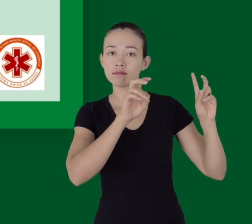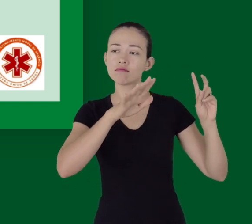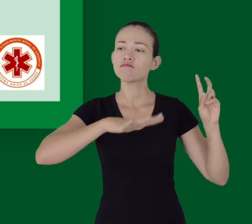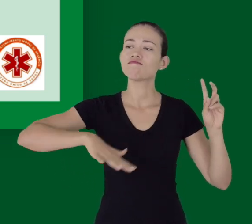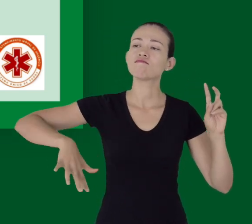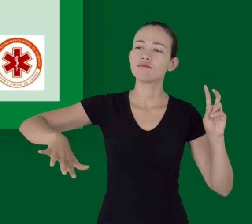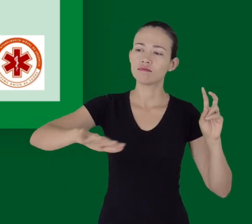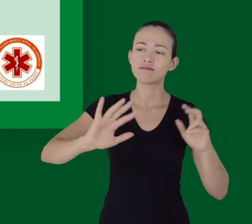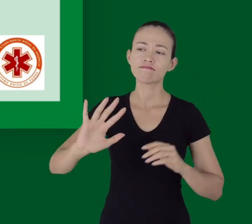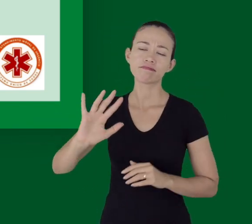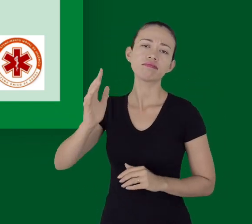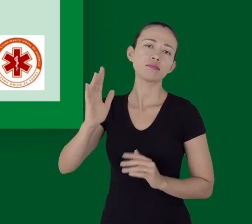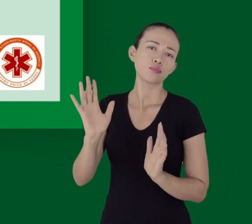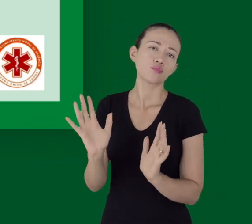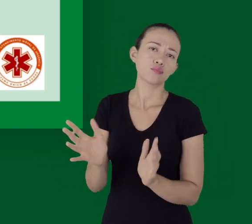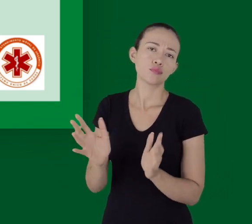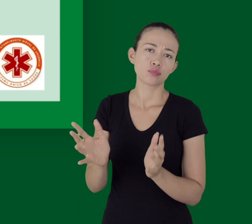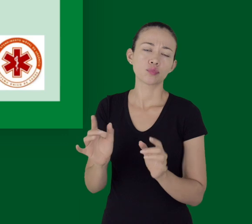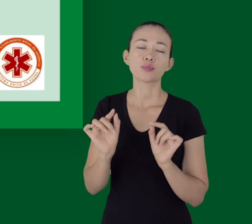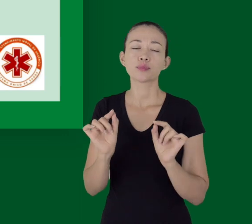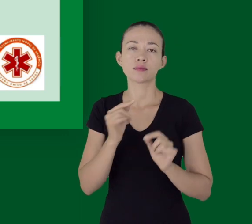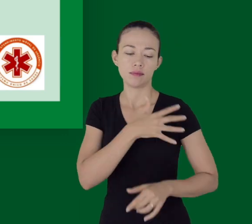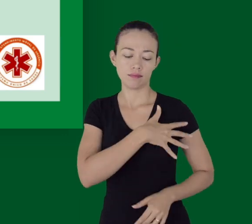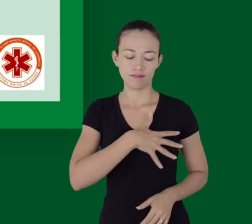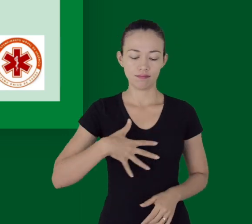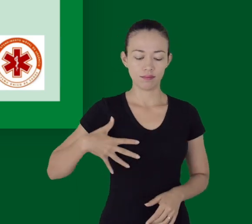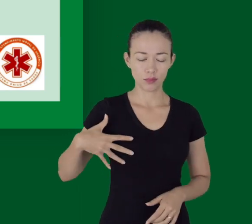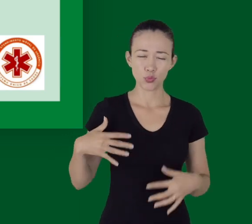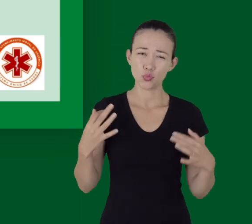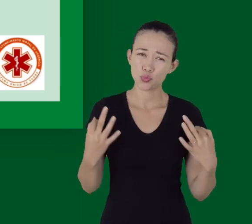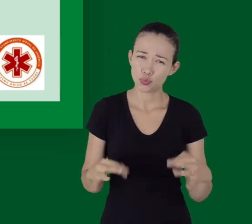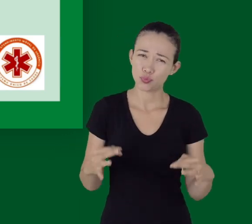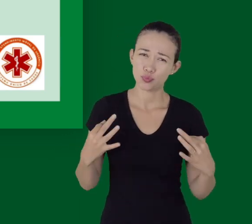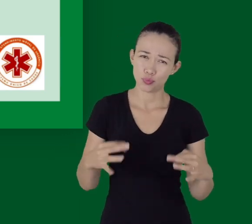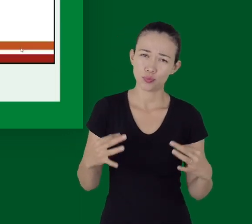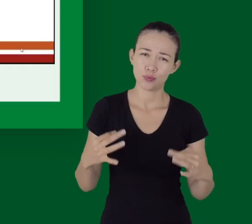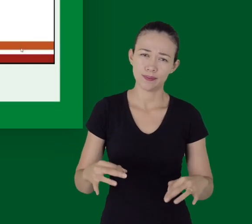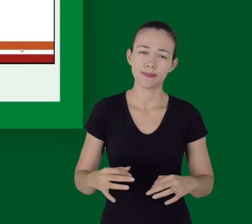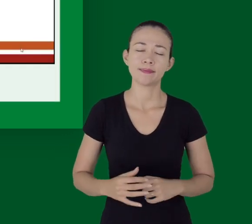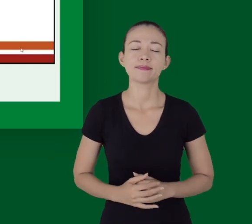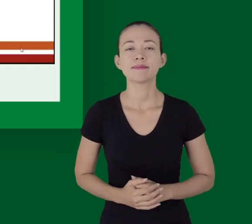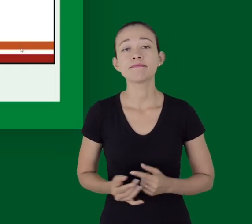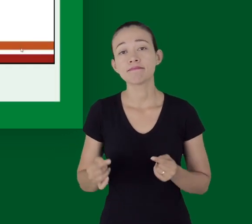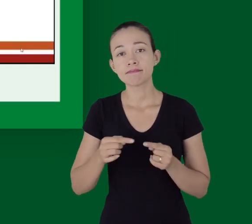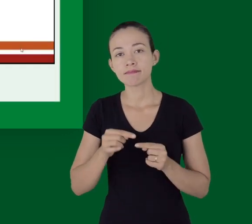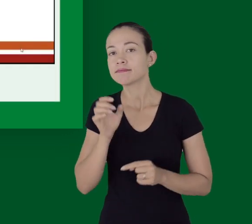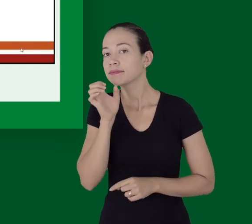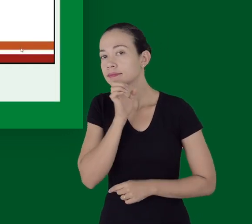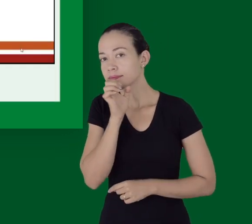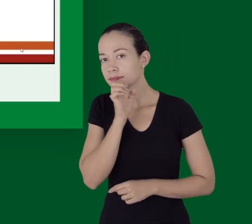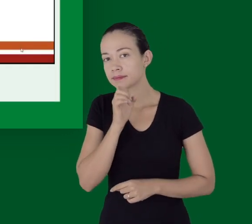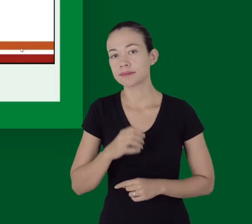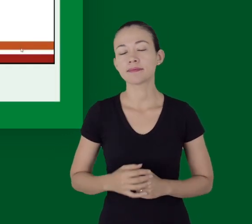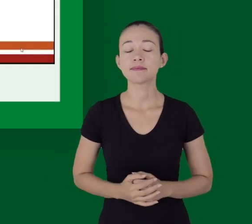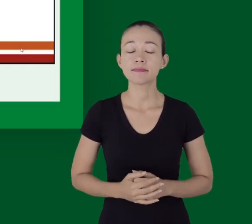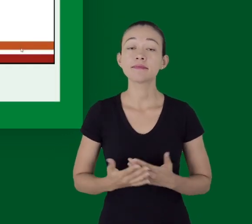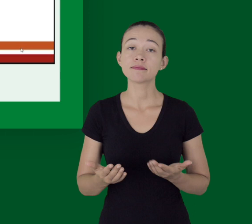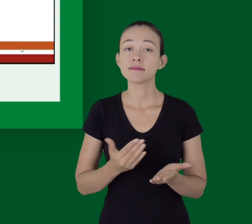comum no nosso meio, que é dor torácica, que é uma emergência clínica, né? Eu vou começar com um caso